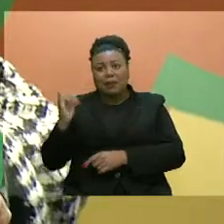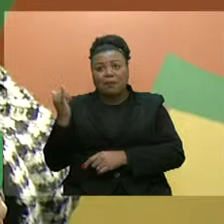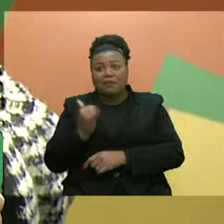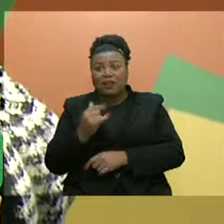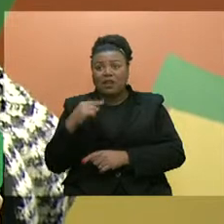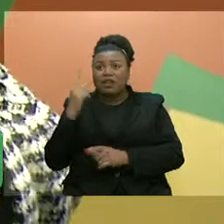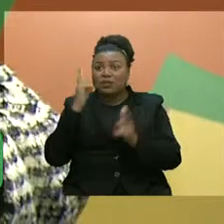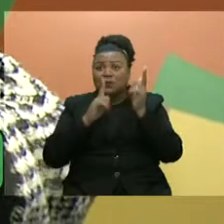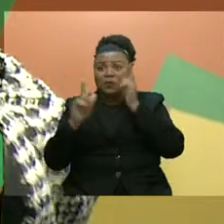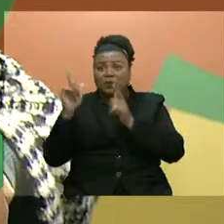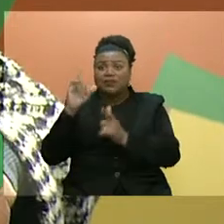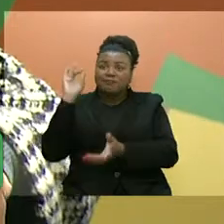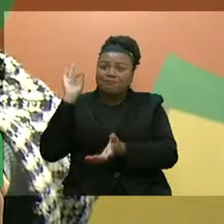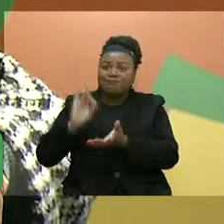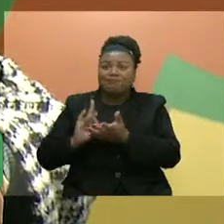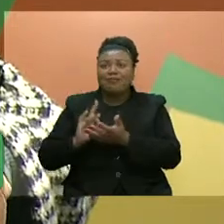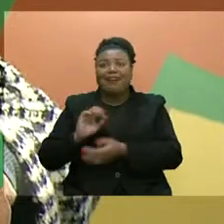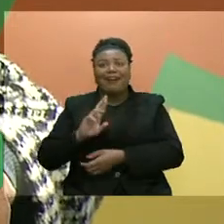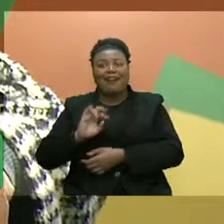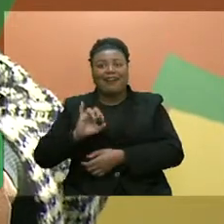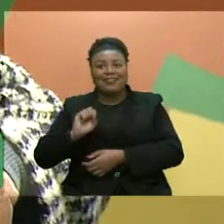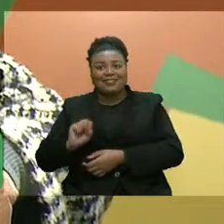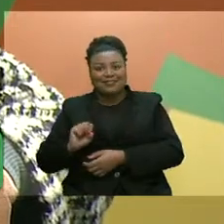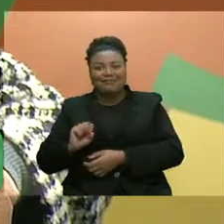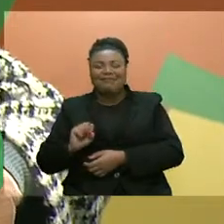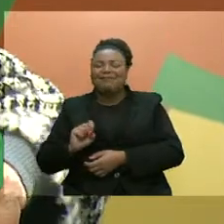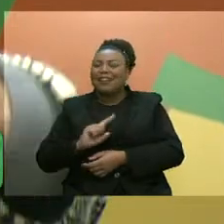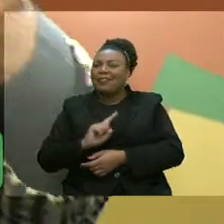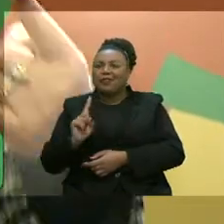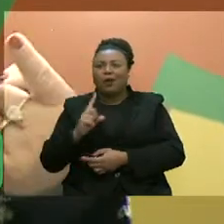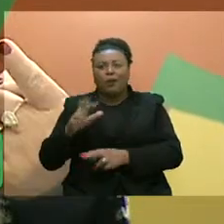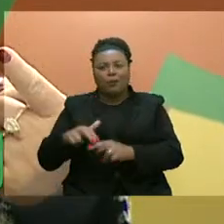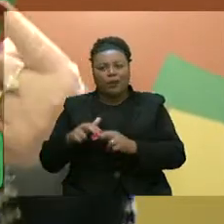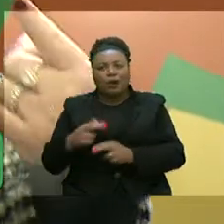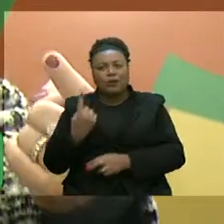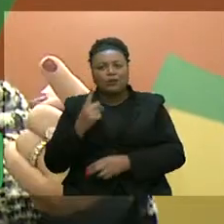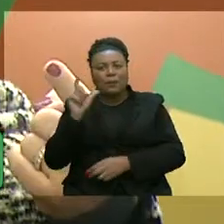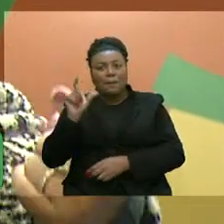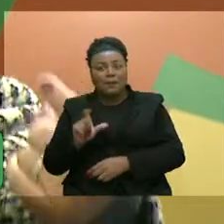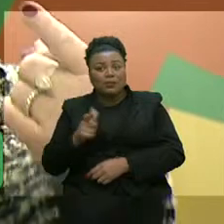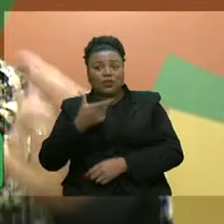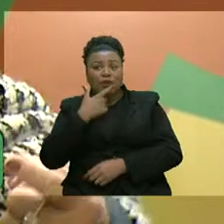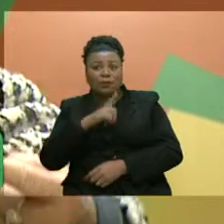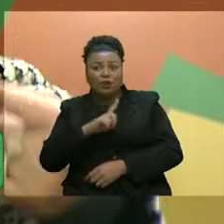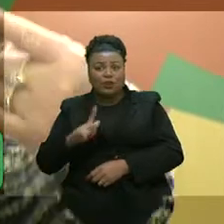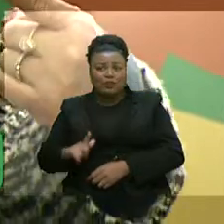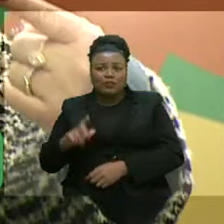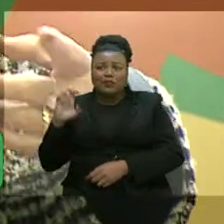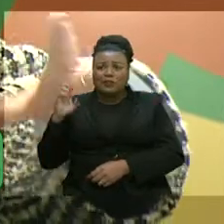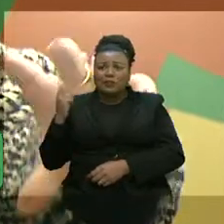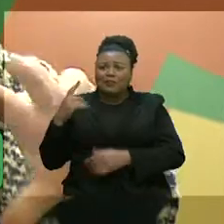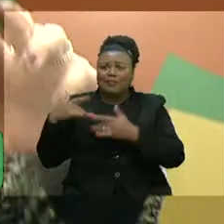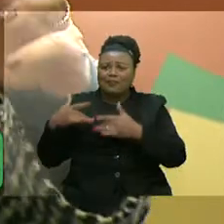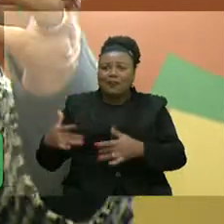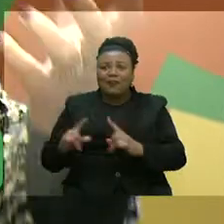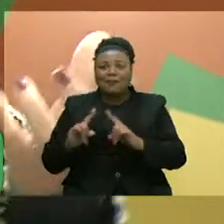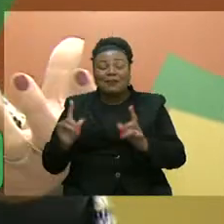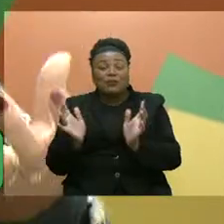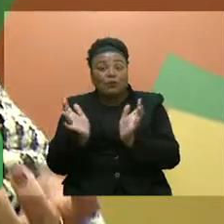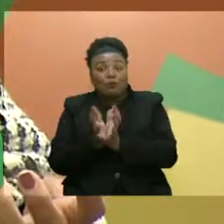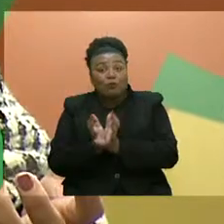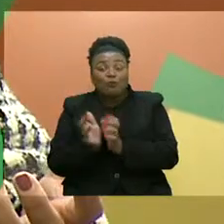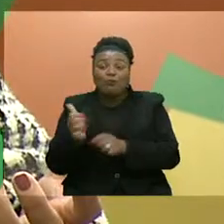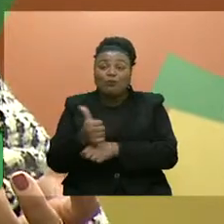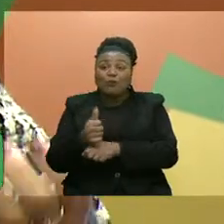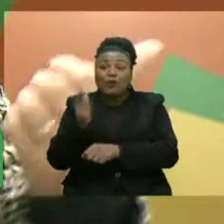nossas façanhas realmente são reais. Não graças a uma pessoa, governador, que é dedicado, mas a uma equipe que